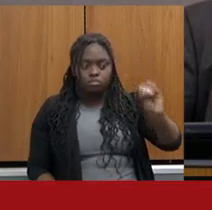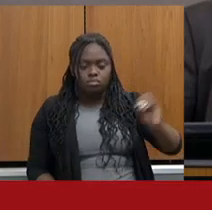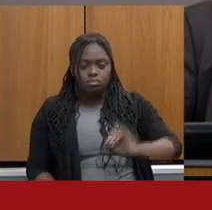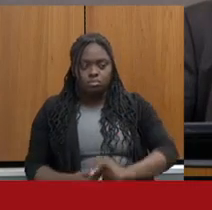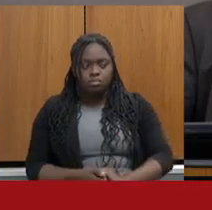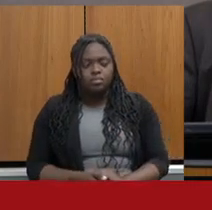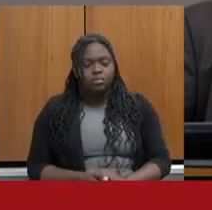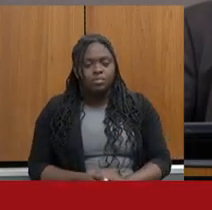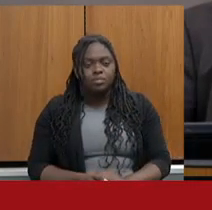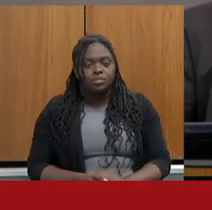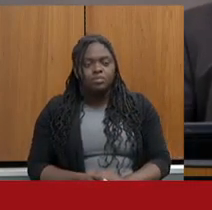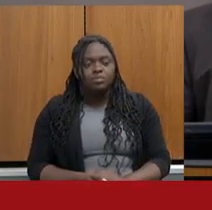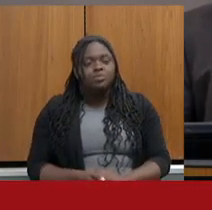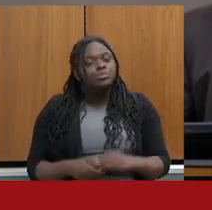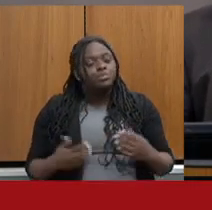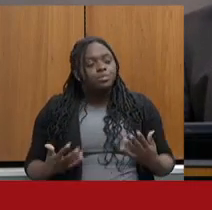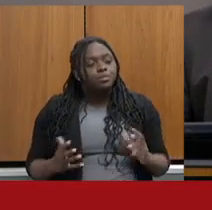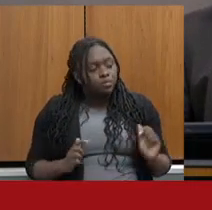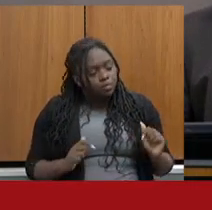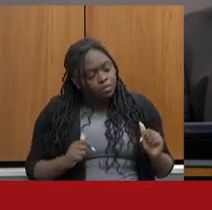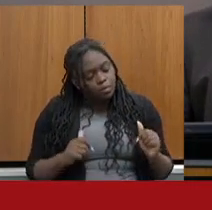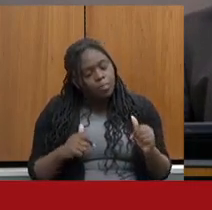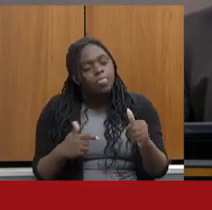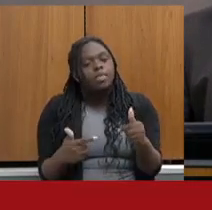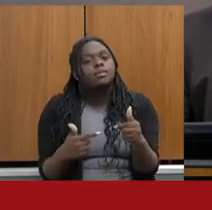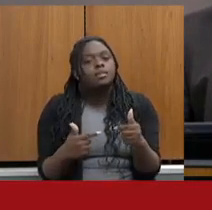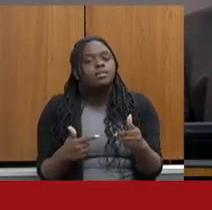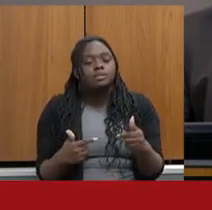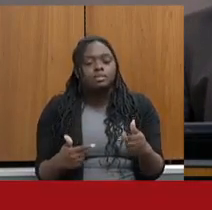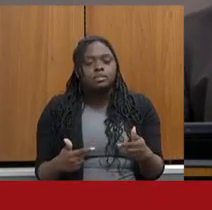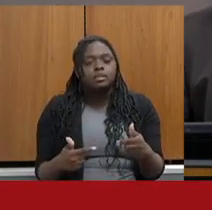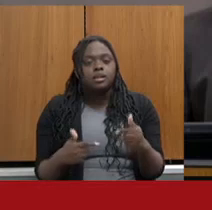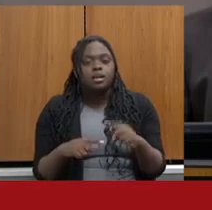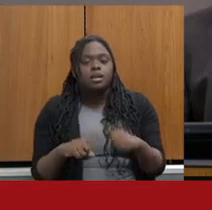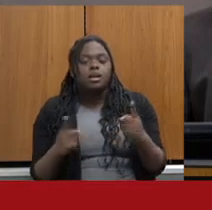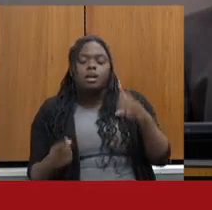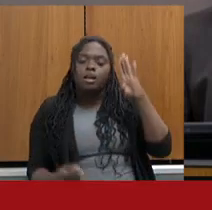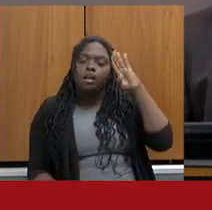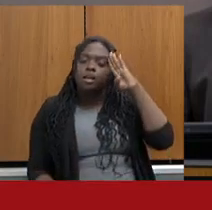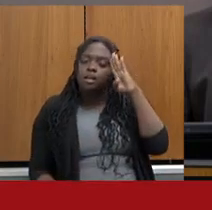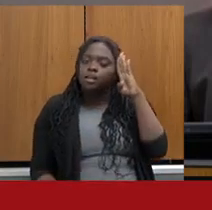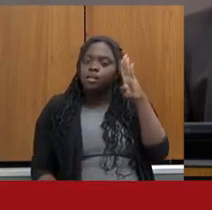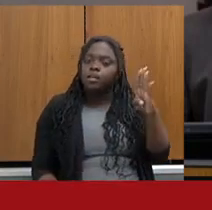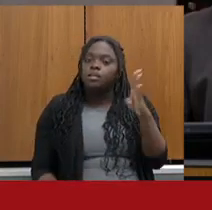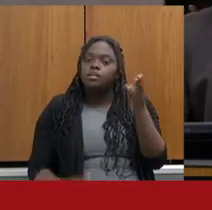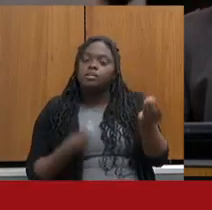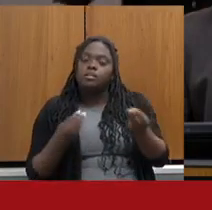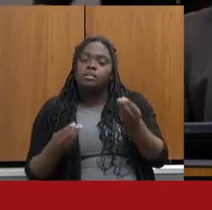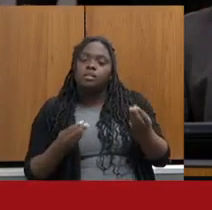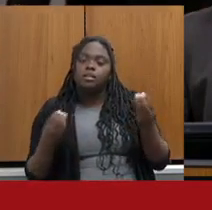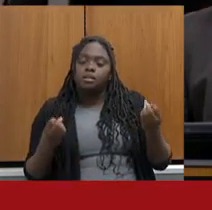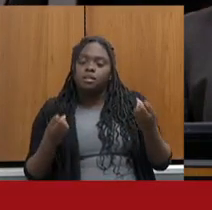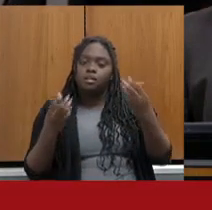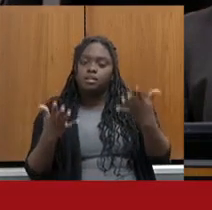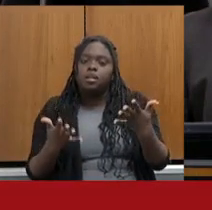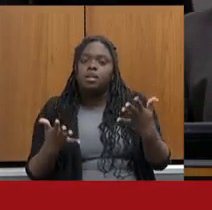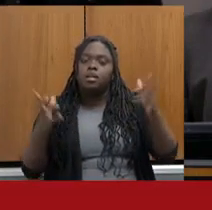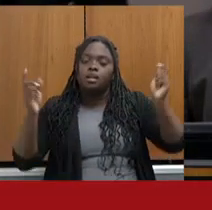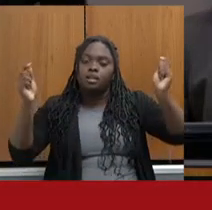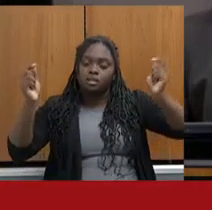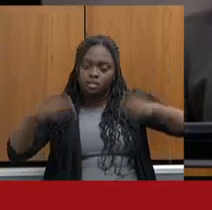essa recomposição do efetivo mas principalmente essa condição de dar habilitação